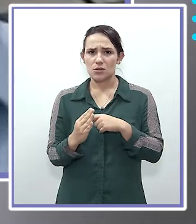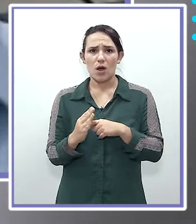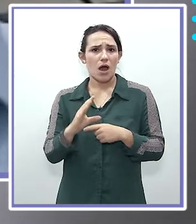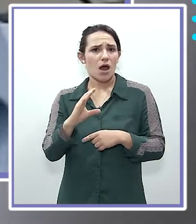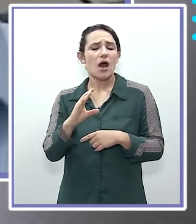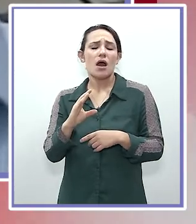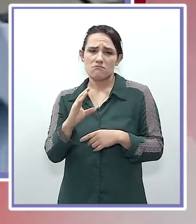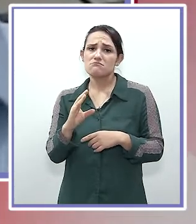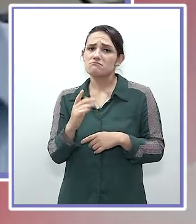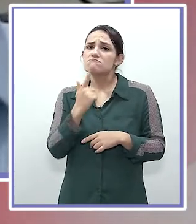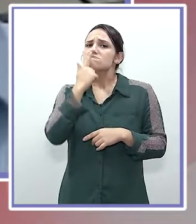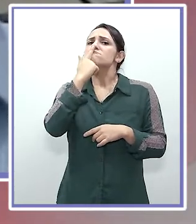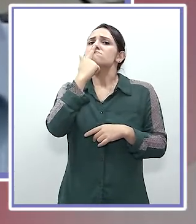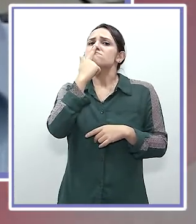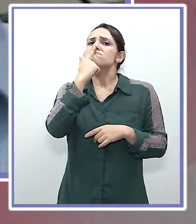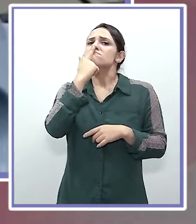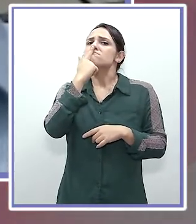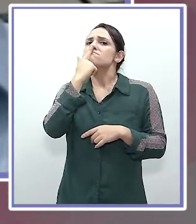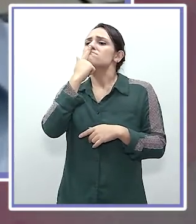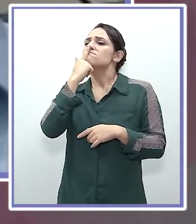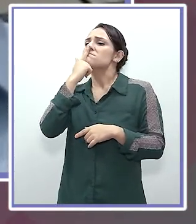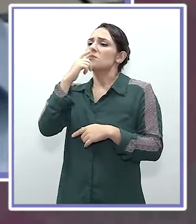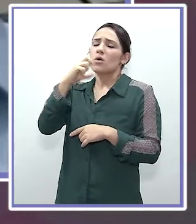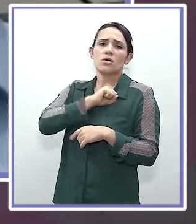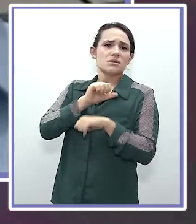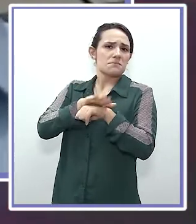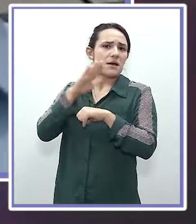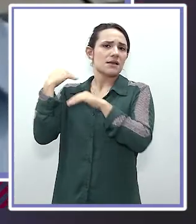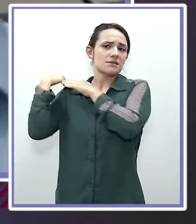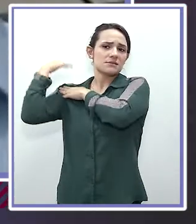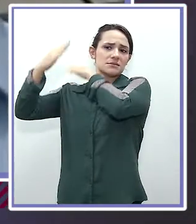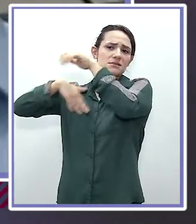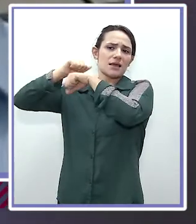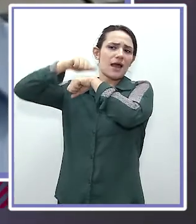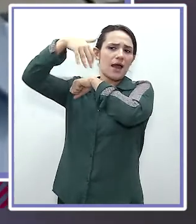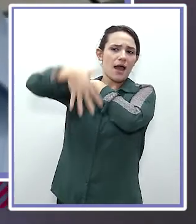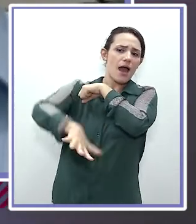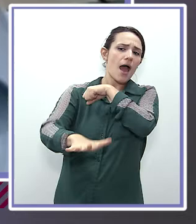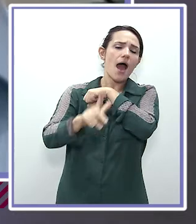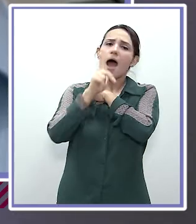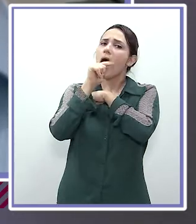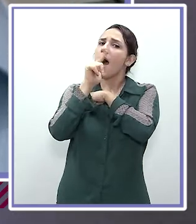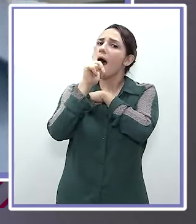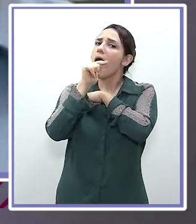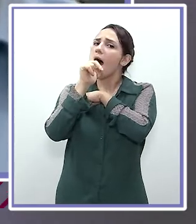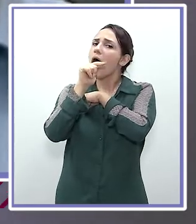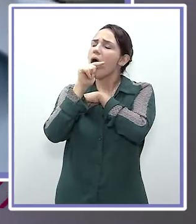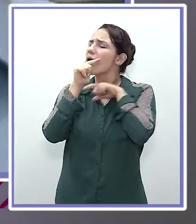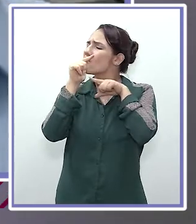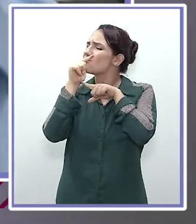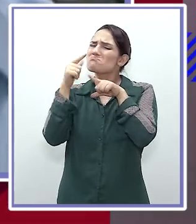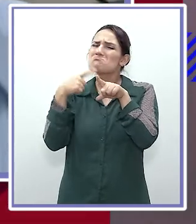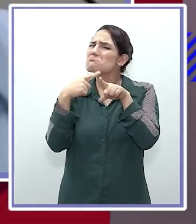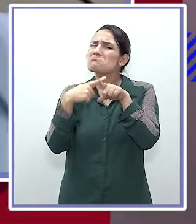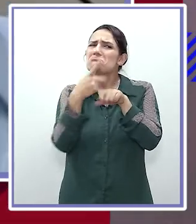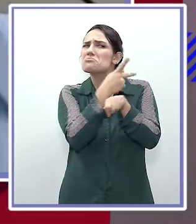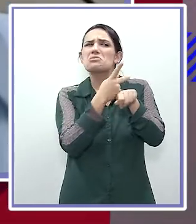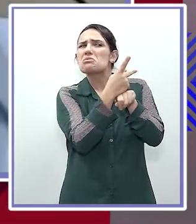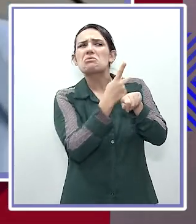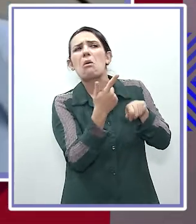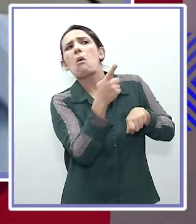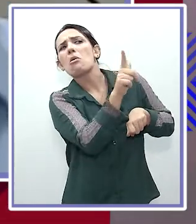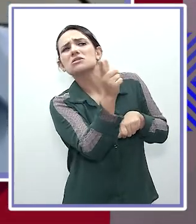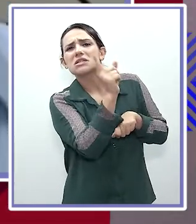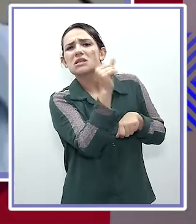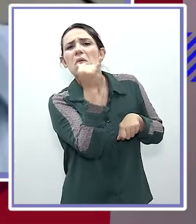em hidrelétrica? É isso? Não se procurou diversificar as matrizes? Por que a gente pode,